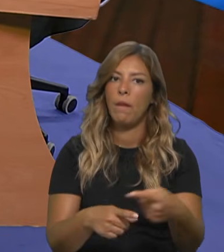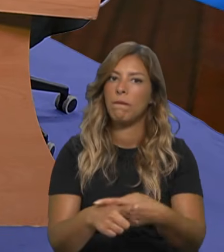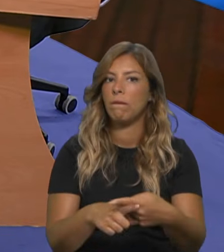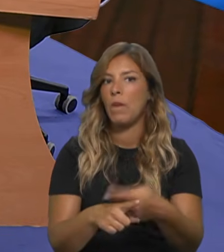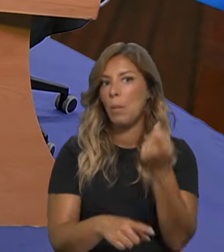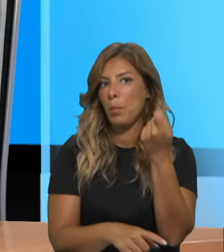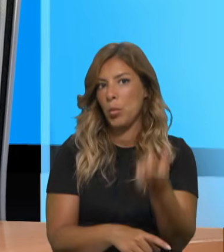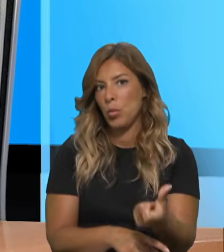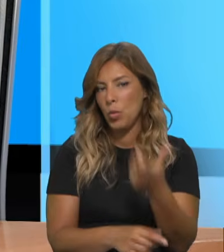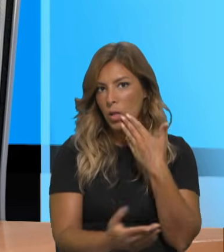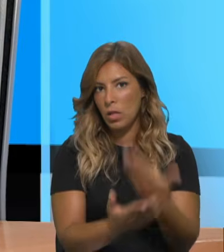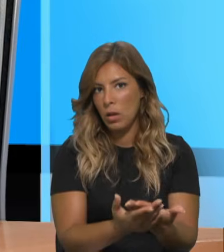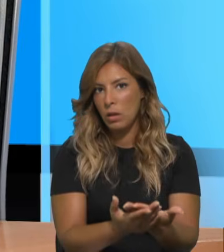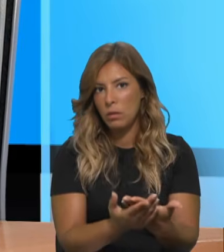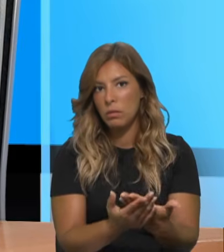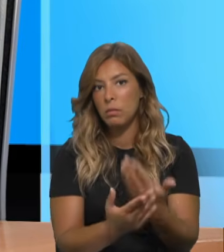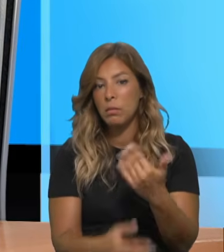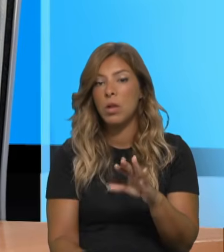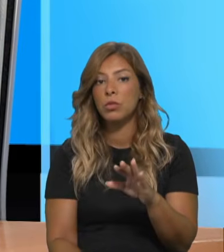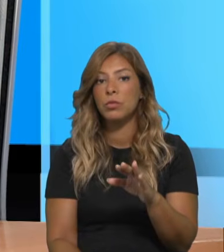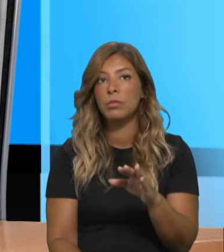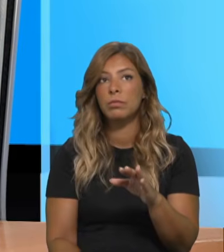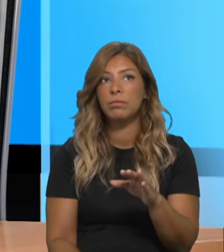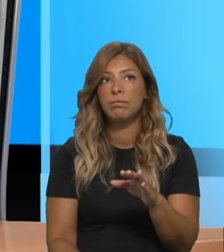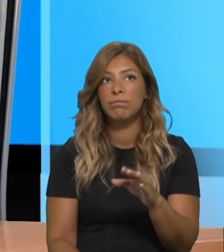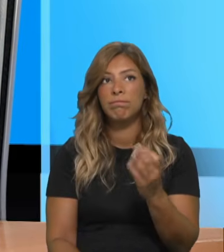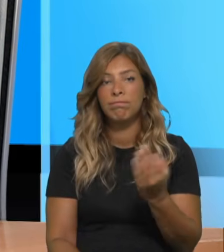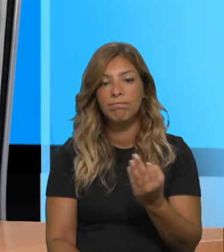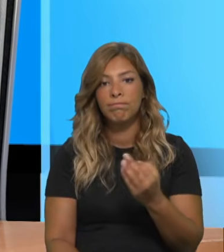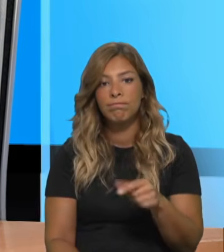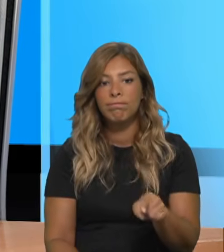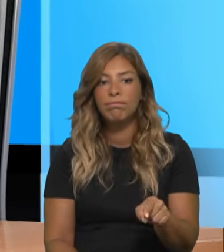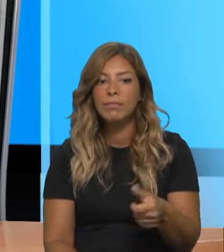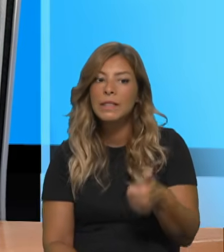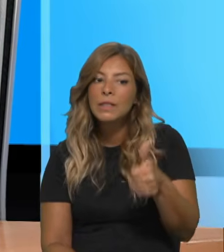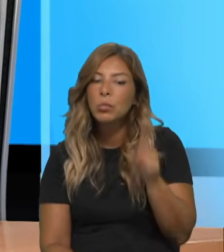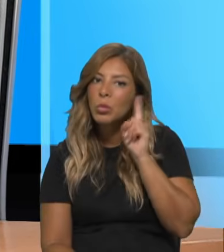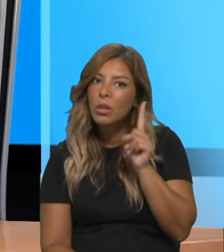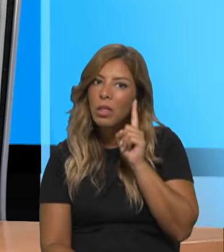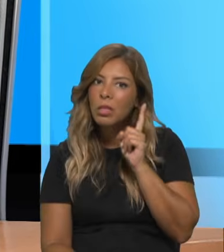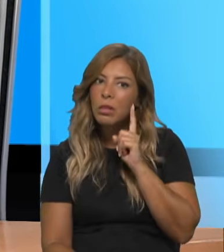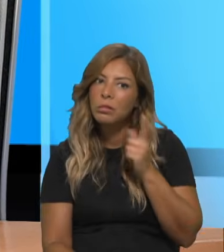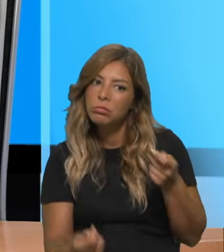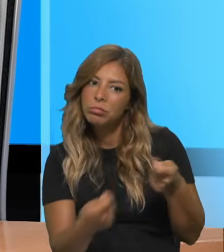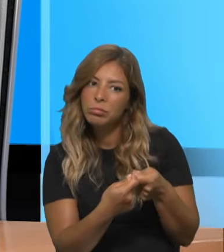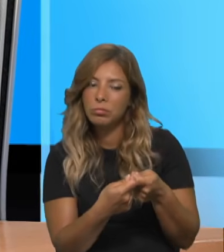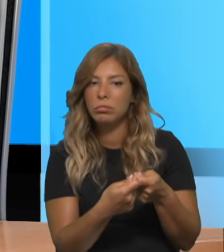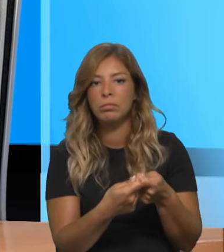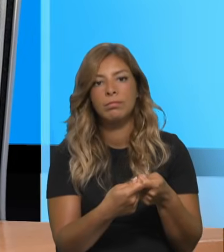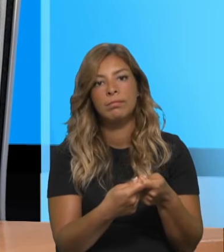população e portanto, é importante que isso, que de facto não seja algo